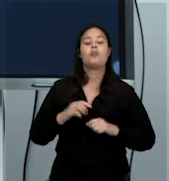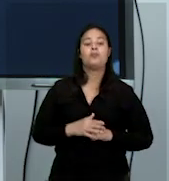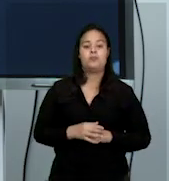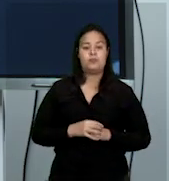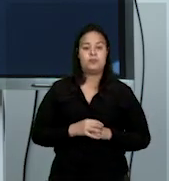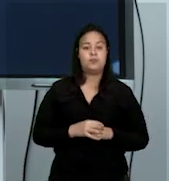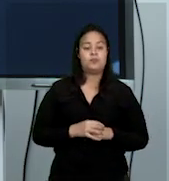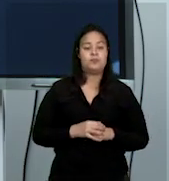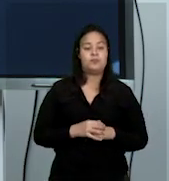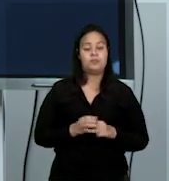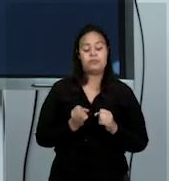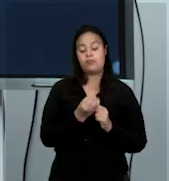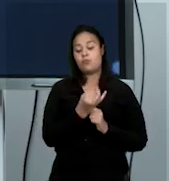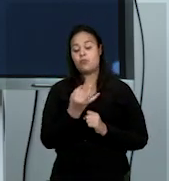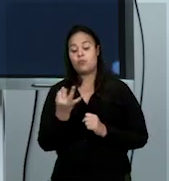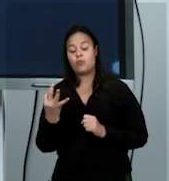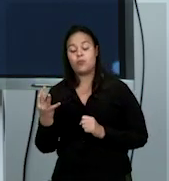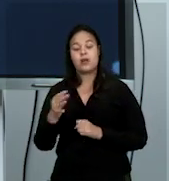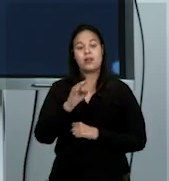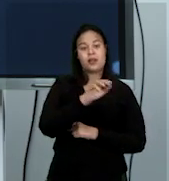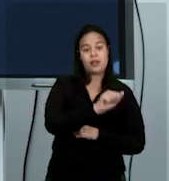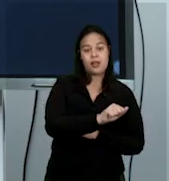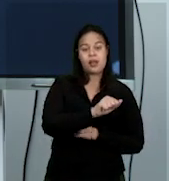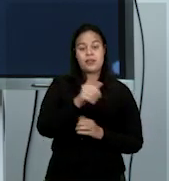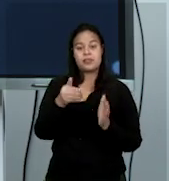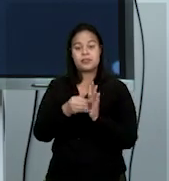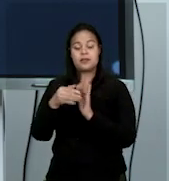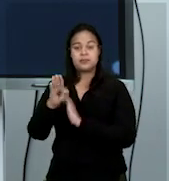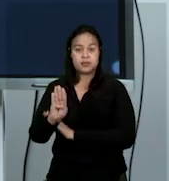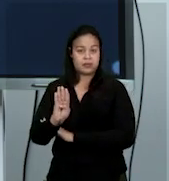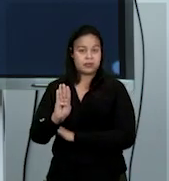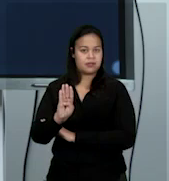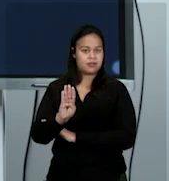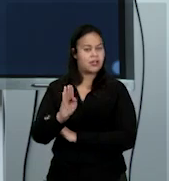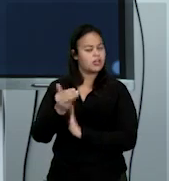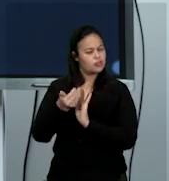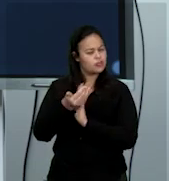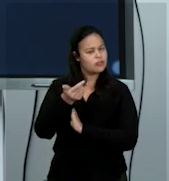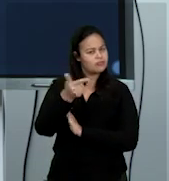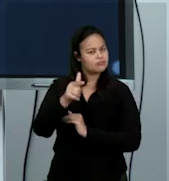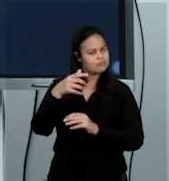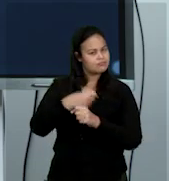exatamente a medida de A até B. Então, vamos começar as contas.